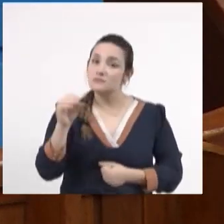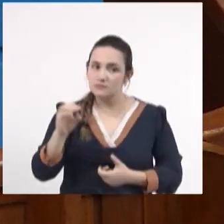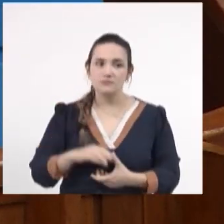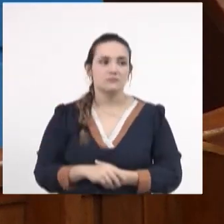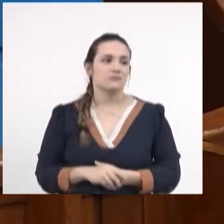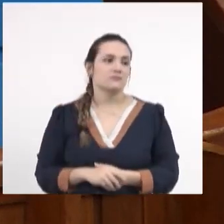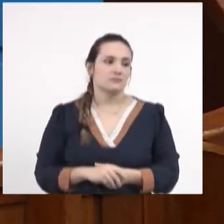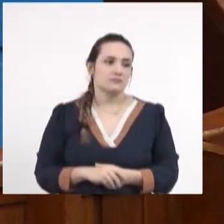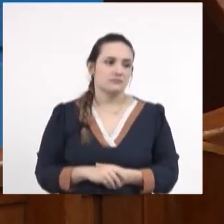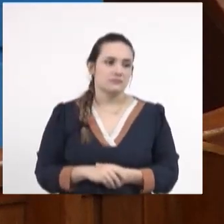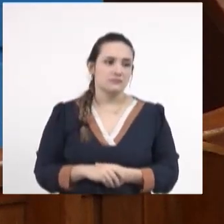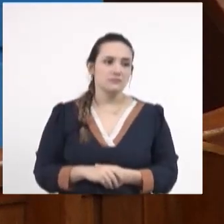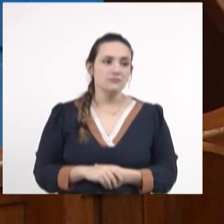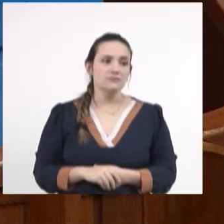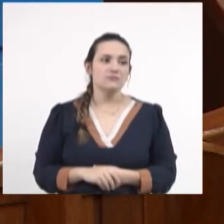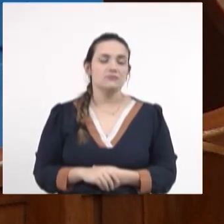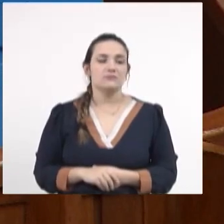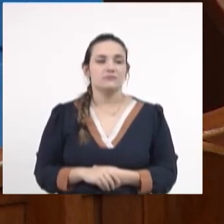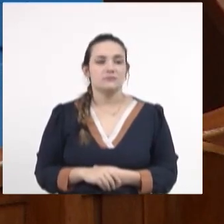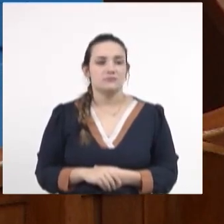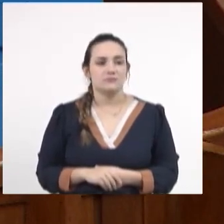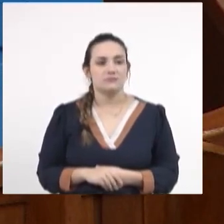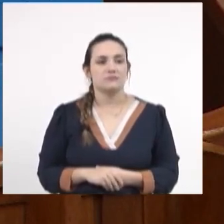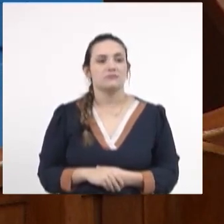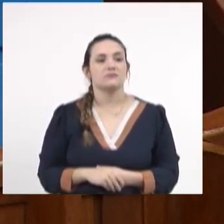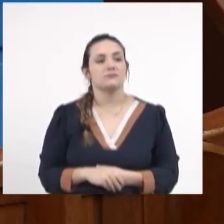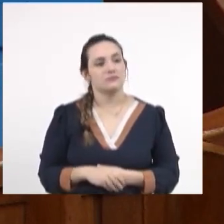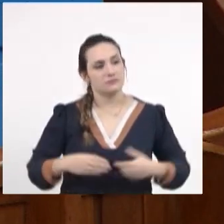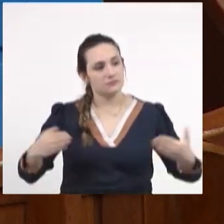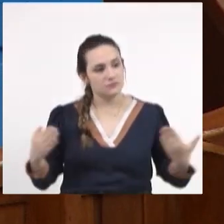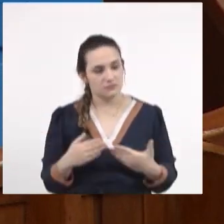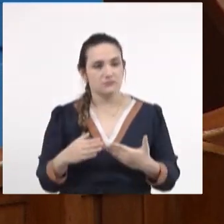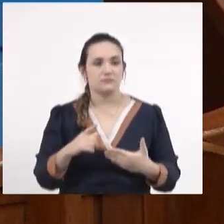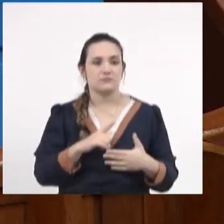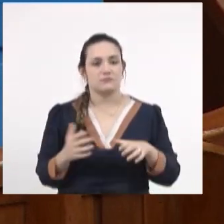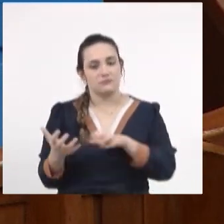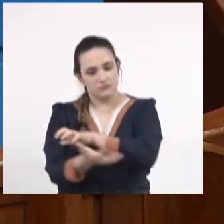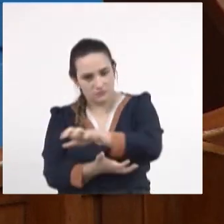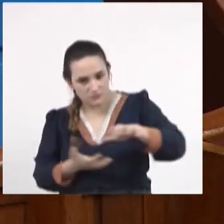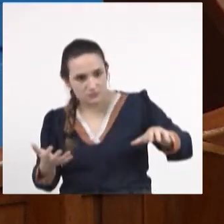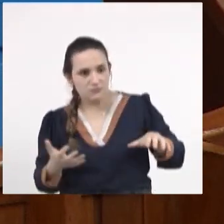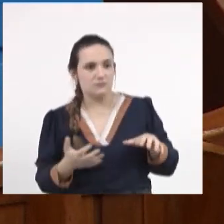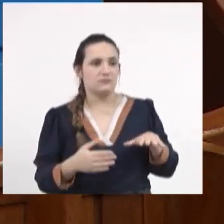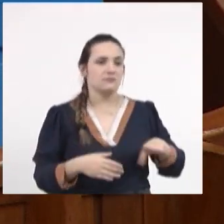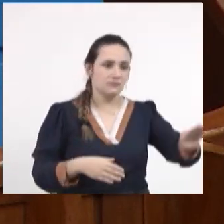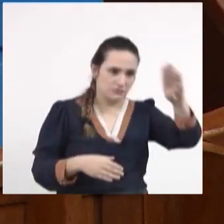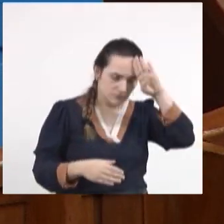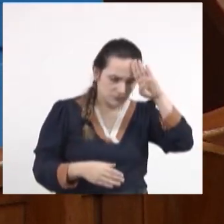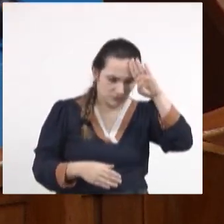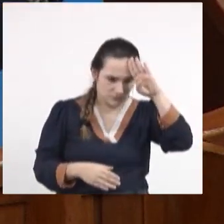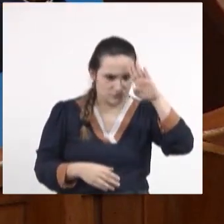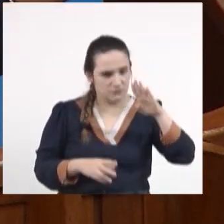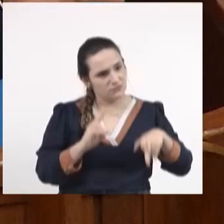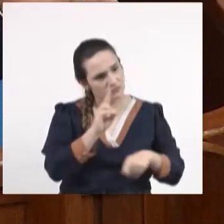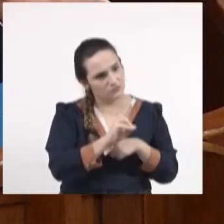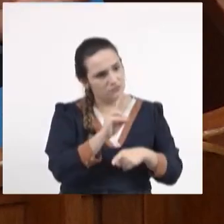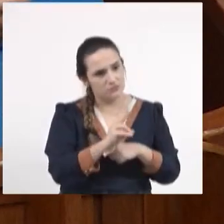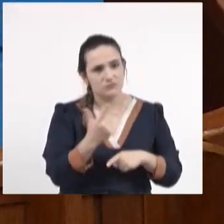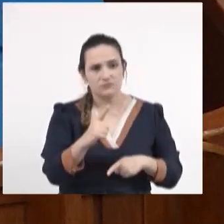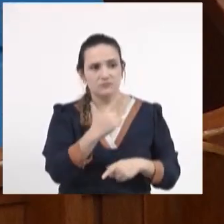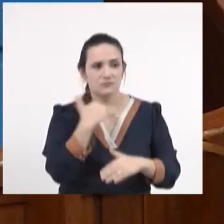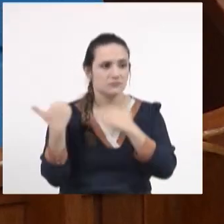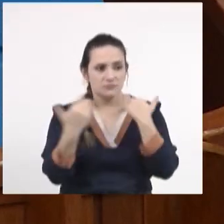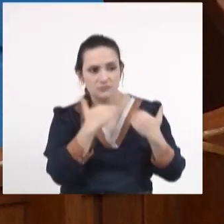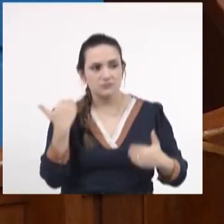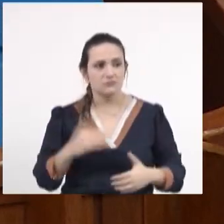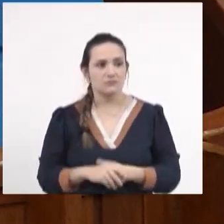55 anos depois, quando houve a Revolução, e o Exército Brasileiro saiu na rua, graças a Deus, não houve morte,